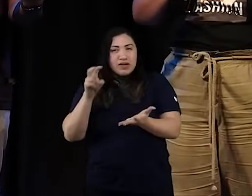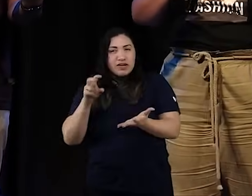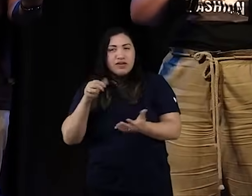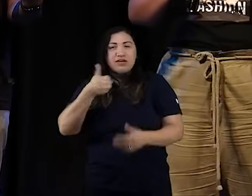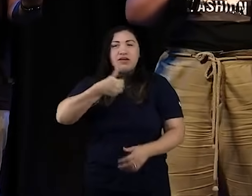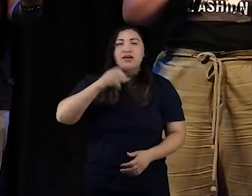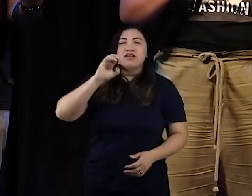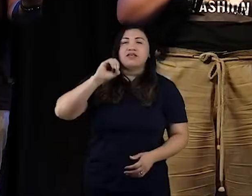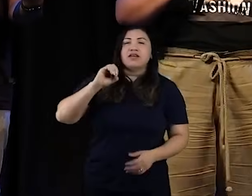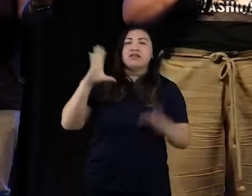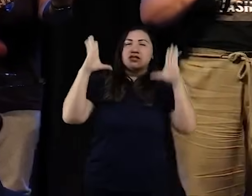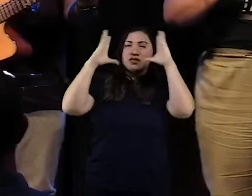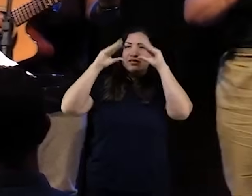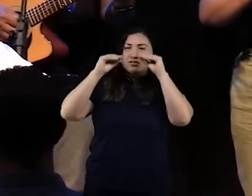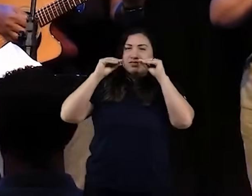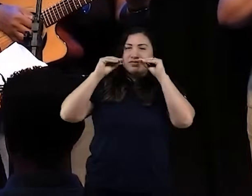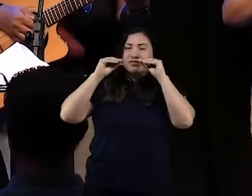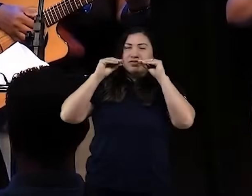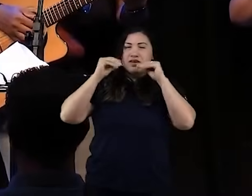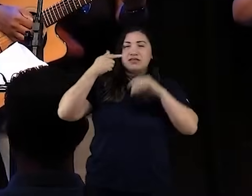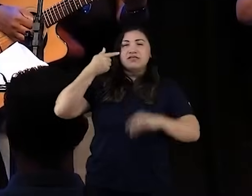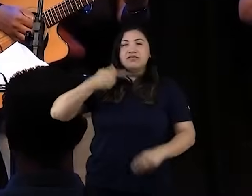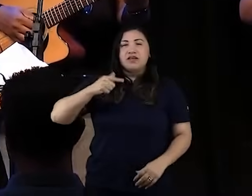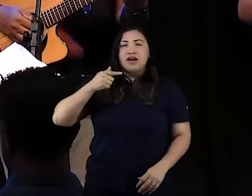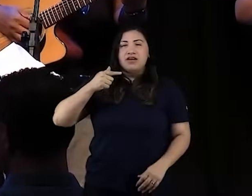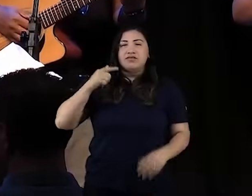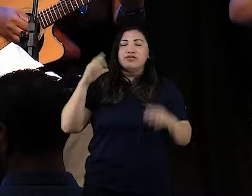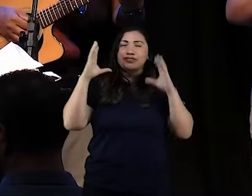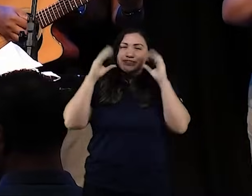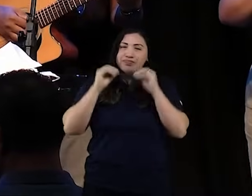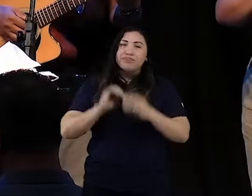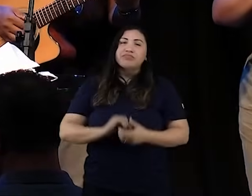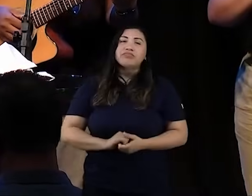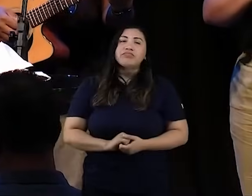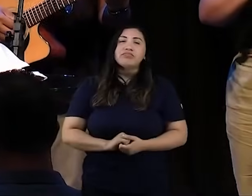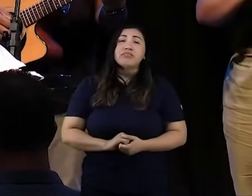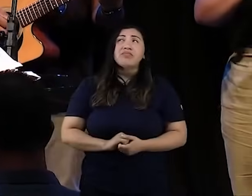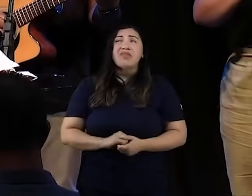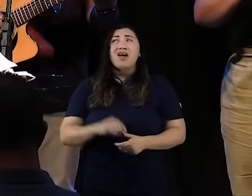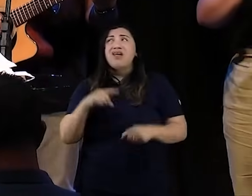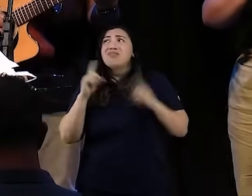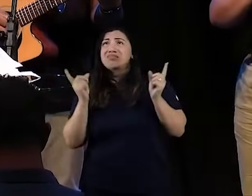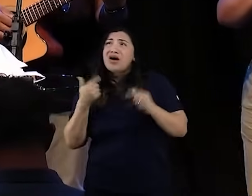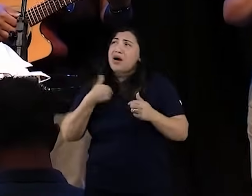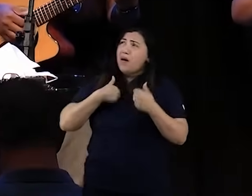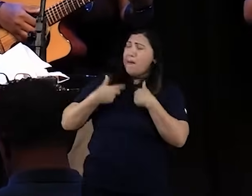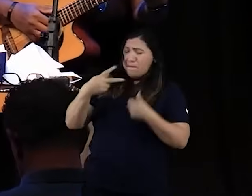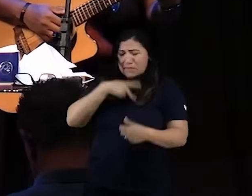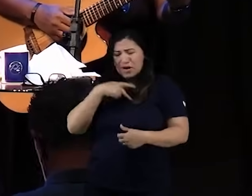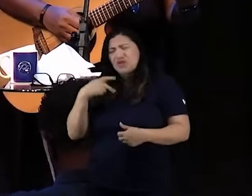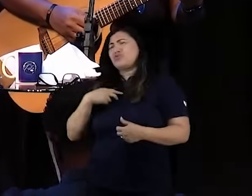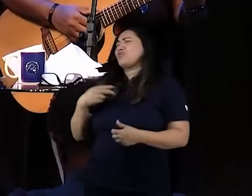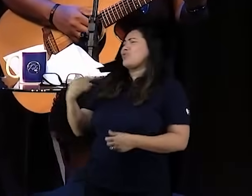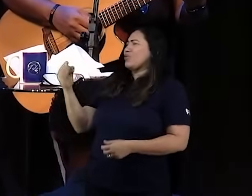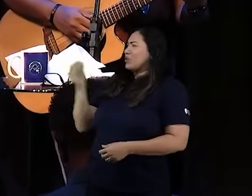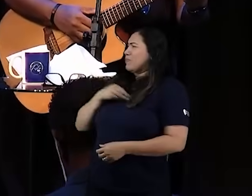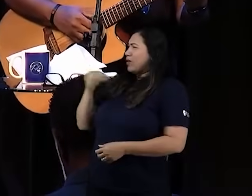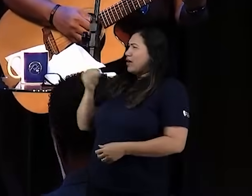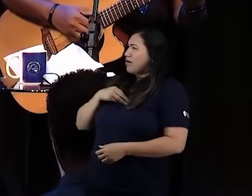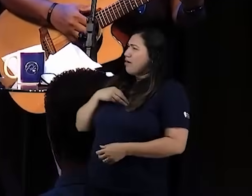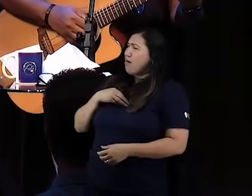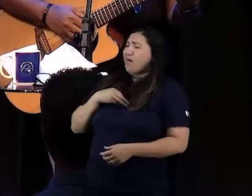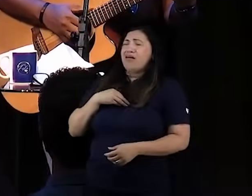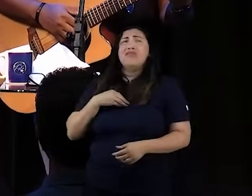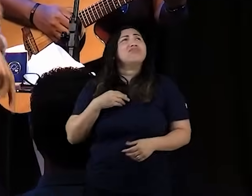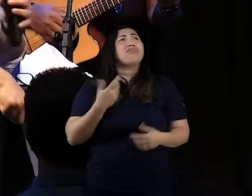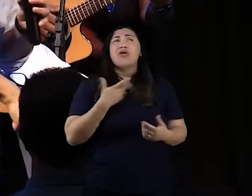horas seia para todo mundo e pastor est em Pecado tava a seia é o lugar que a gente conserta a